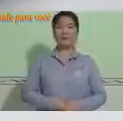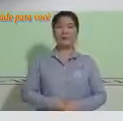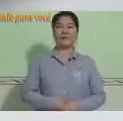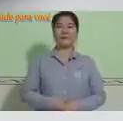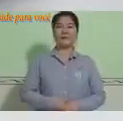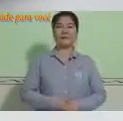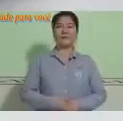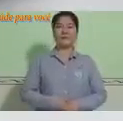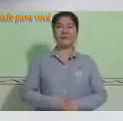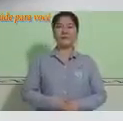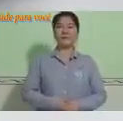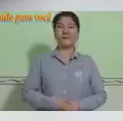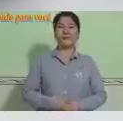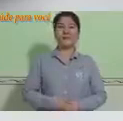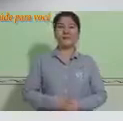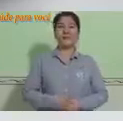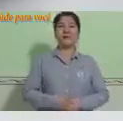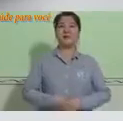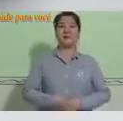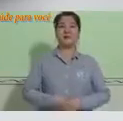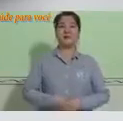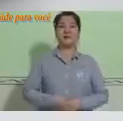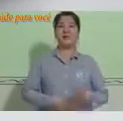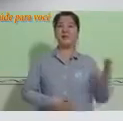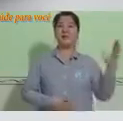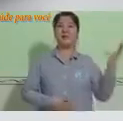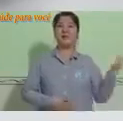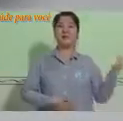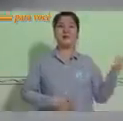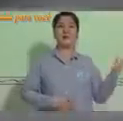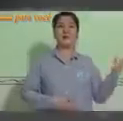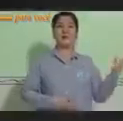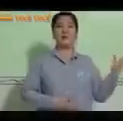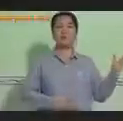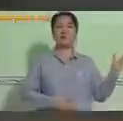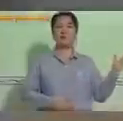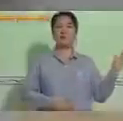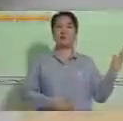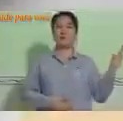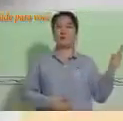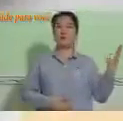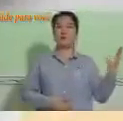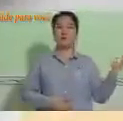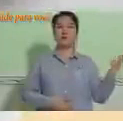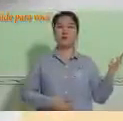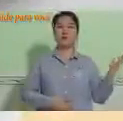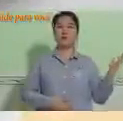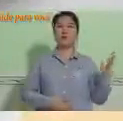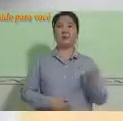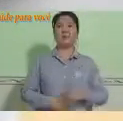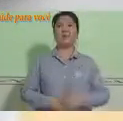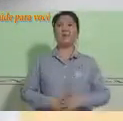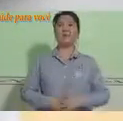para repor os líquidos e sais minerais perdidos, e por isso é importante seguir todas as orientações do médico para controlar